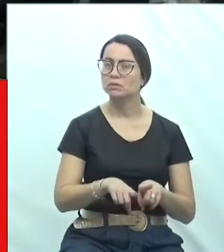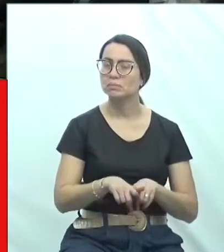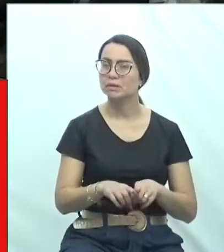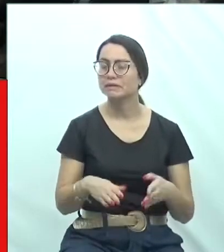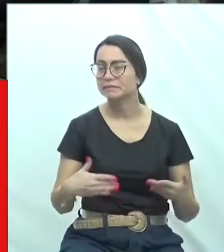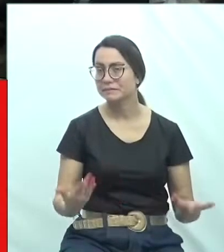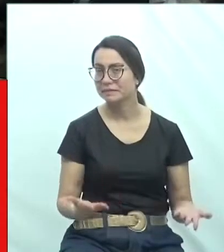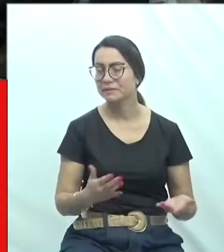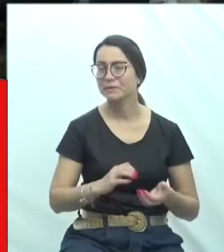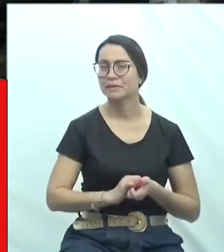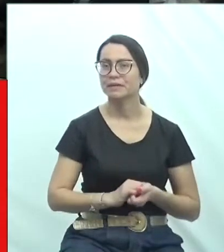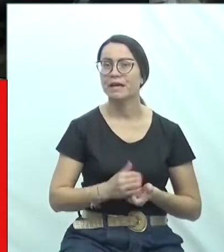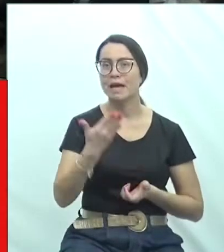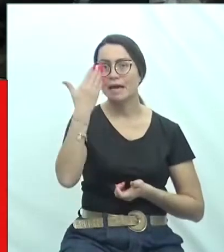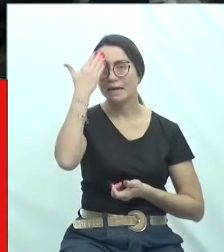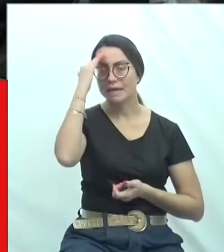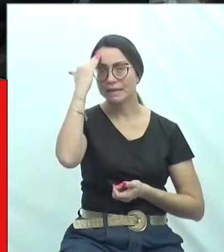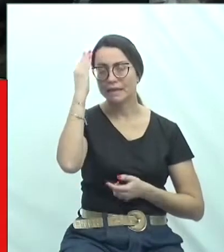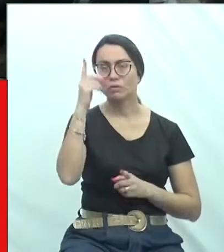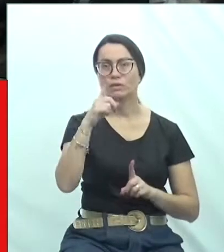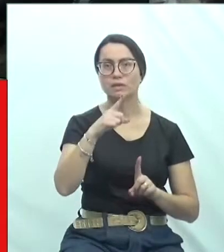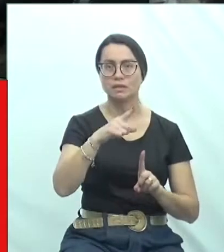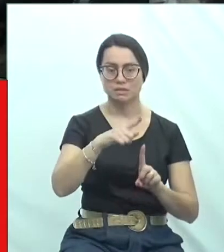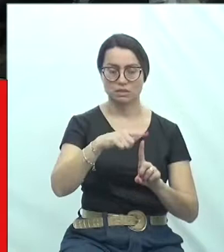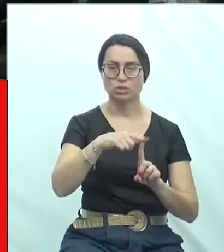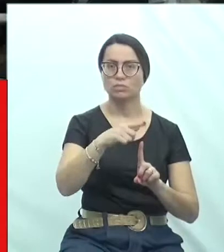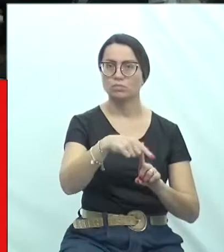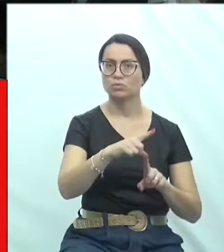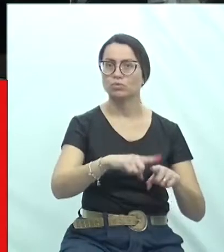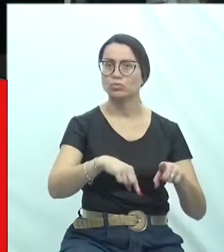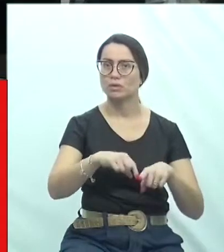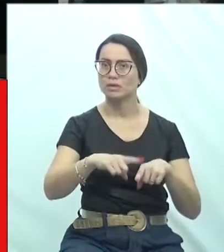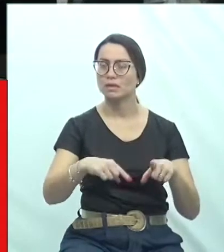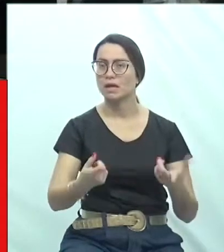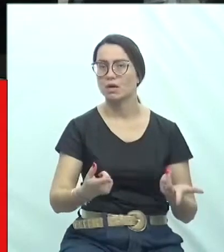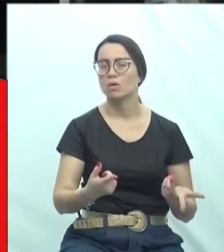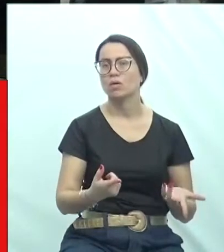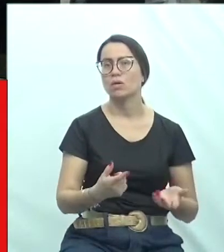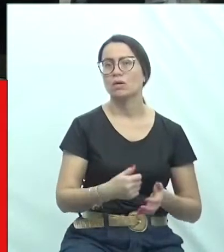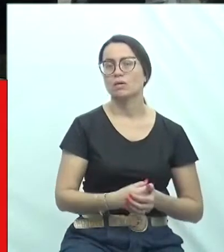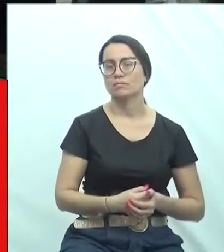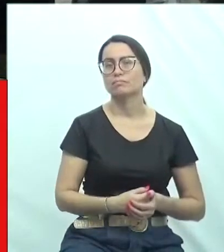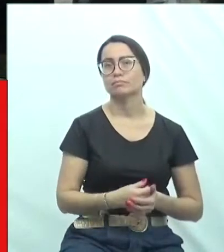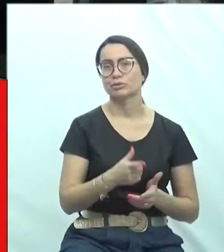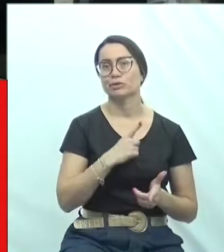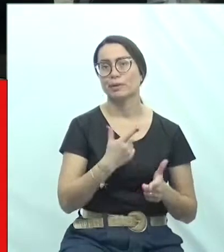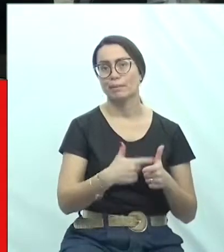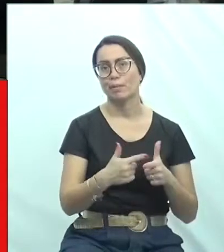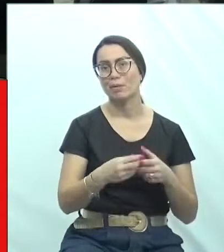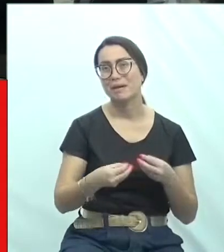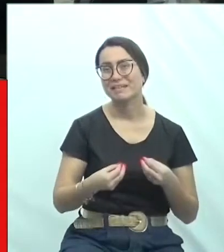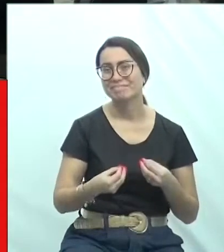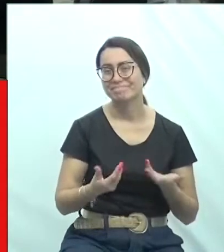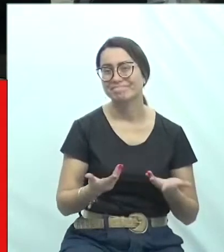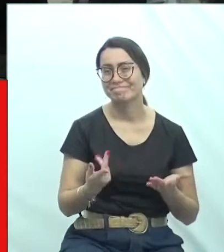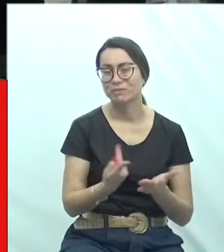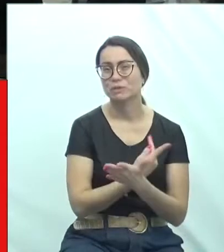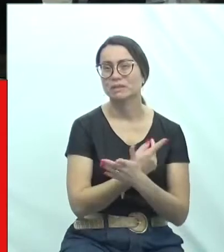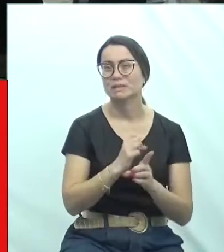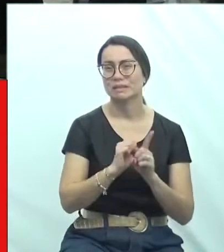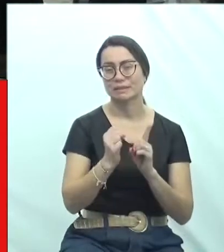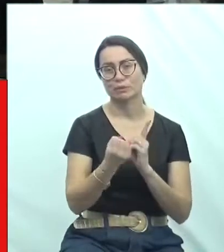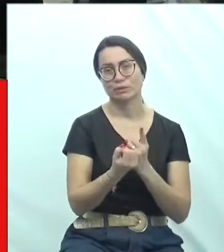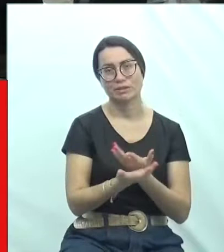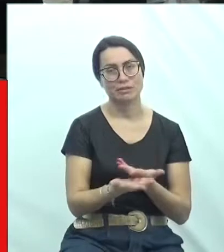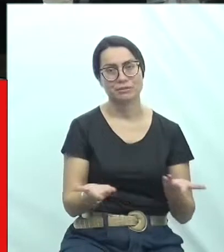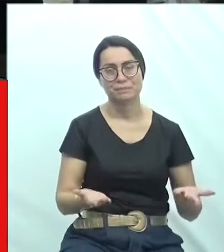então entendo que esse tipo de equipamento ele poderia trazer um grande prejuízo para toda a sociedade. Então, se eu fosse